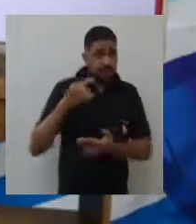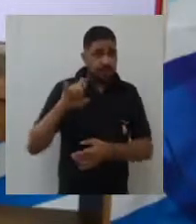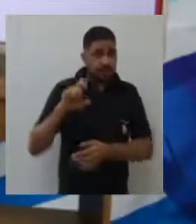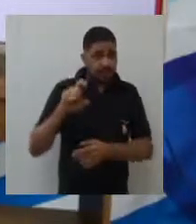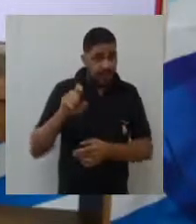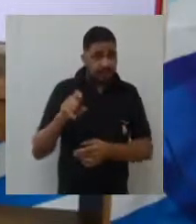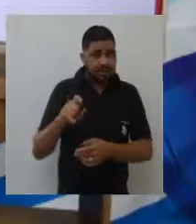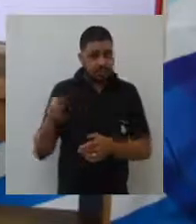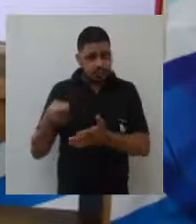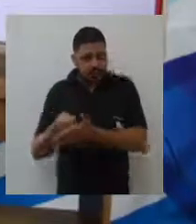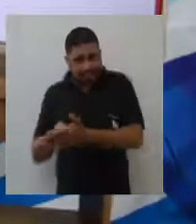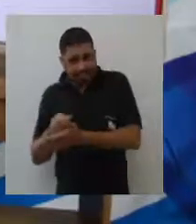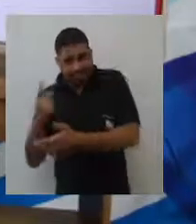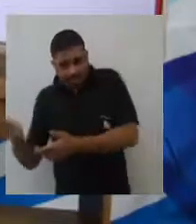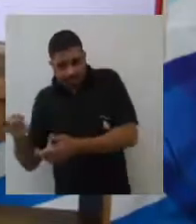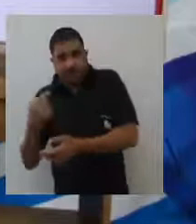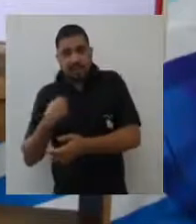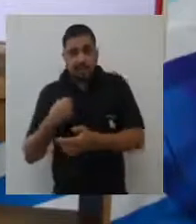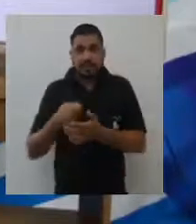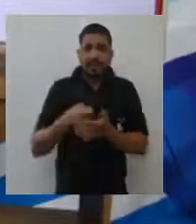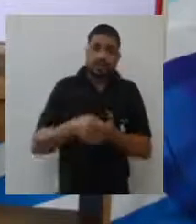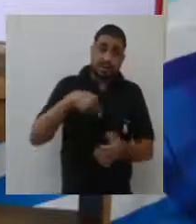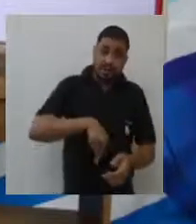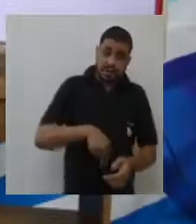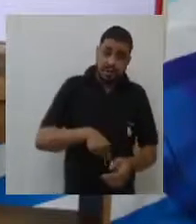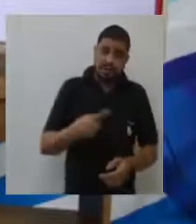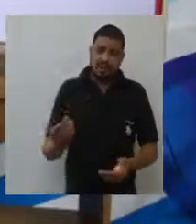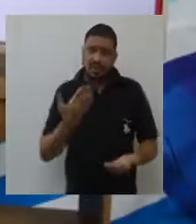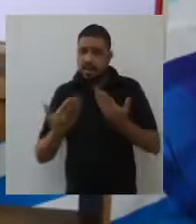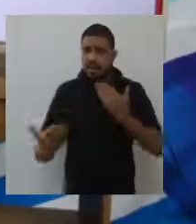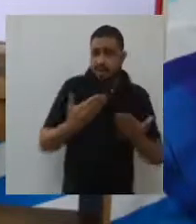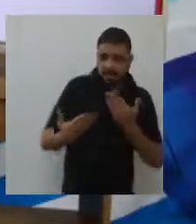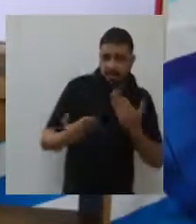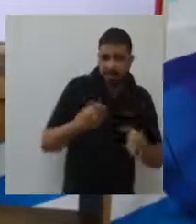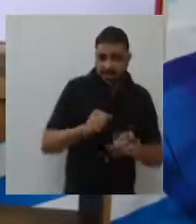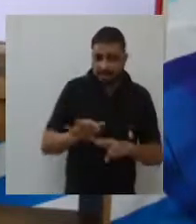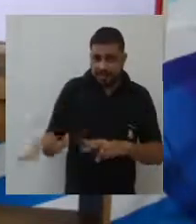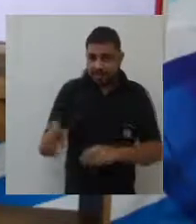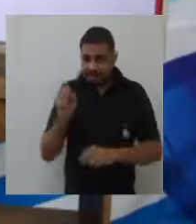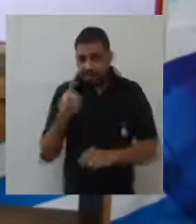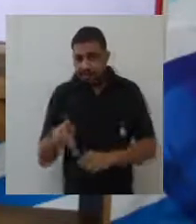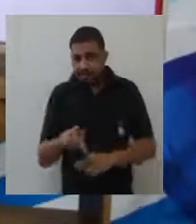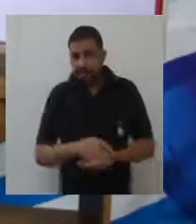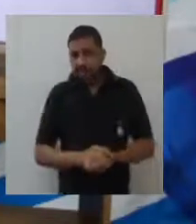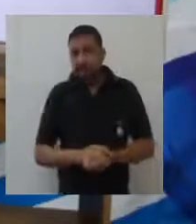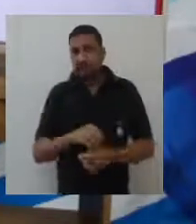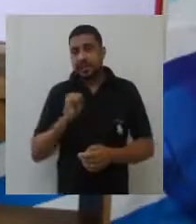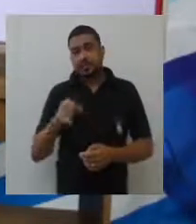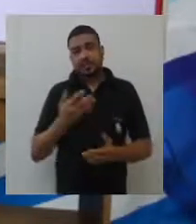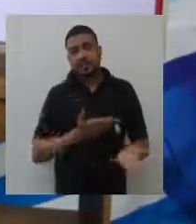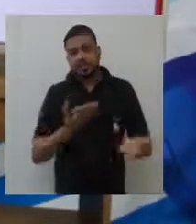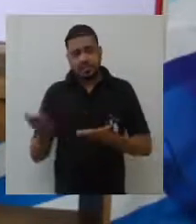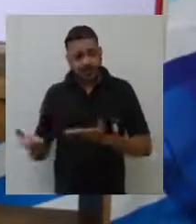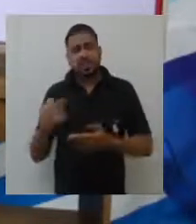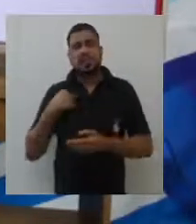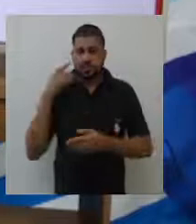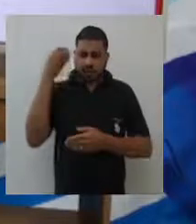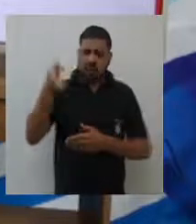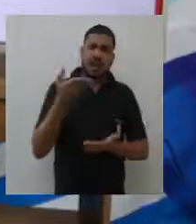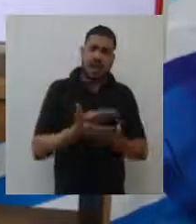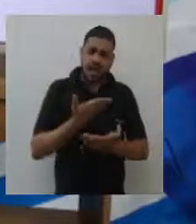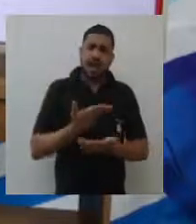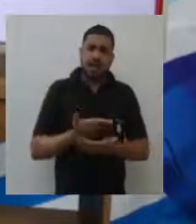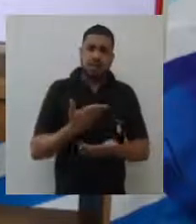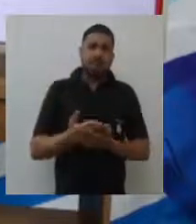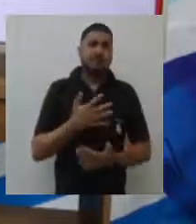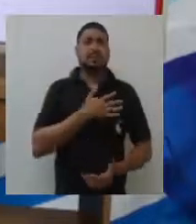tu tenta do teu lado, eu tento do meu lado e a gente bate papo durante a semana sobre isso, tá? Pessoal, se vocês me convidarem, eu vou dar um aulão aí pra vocês com o